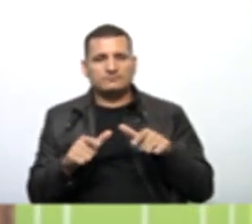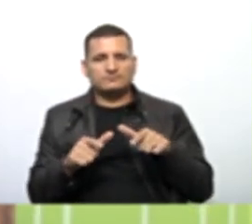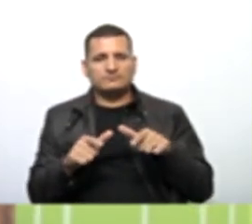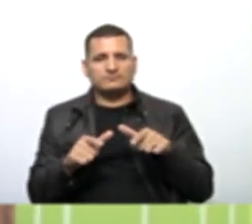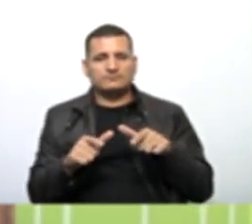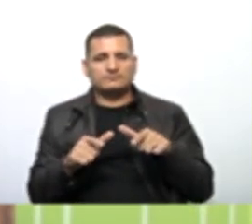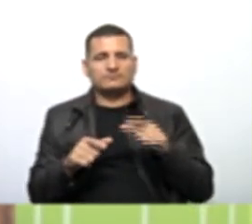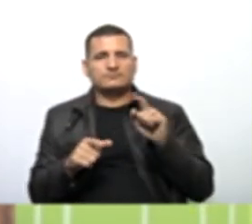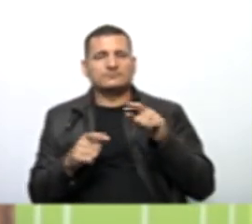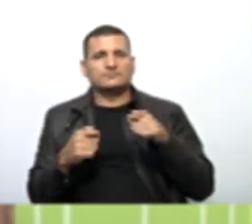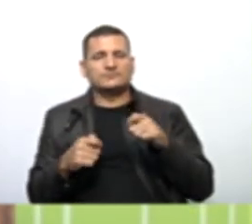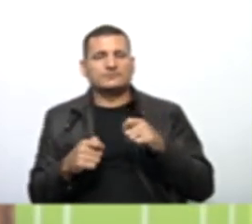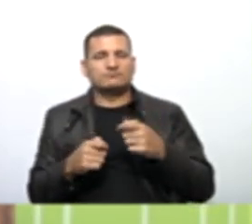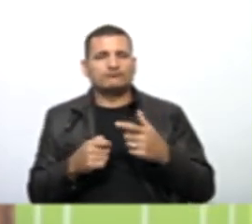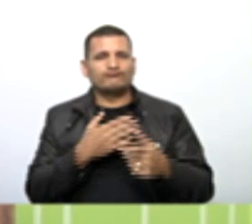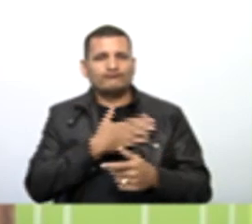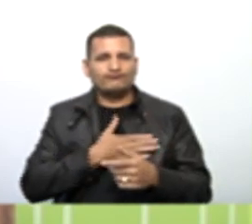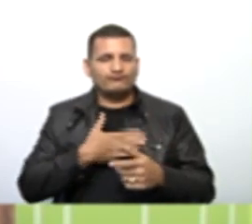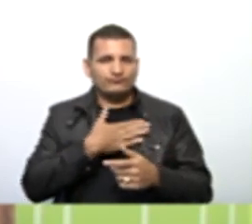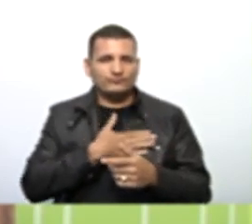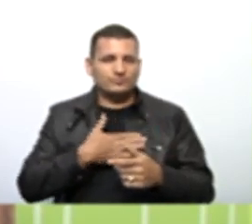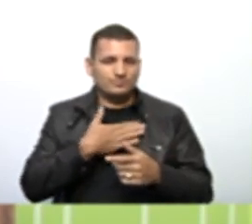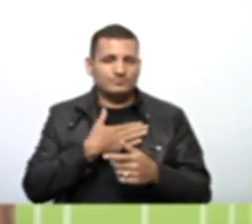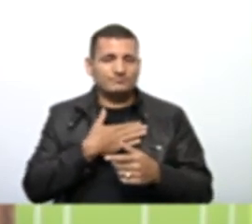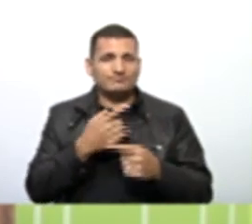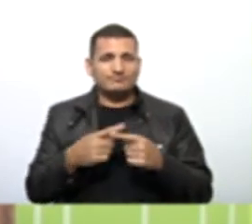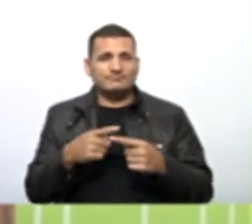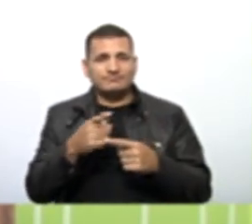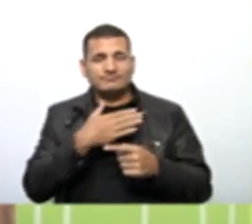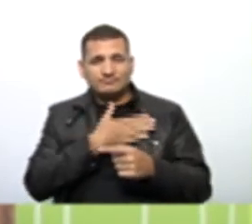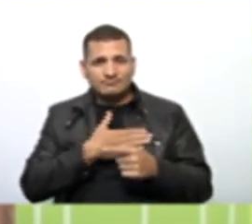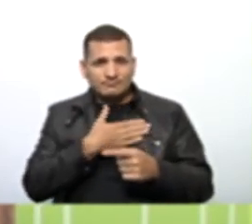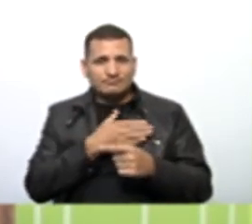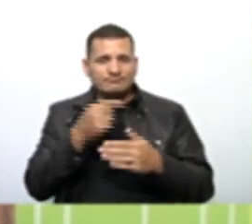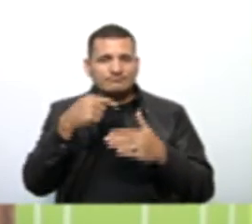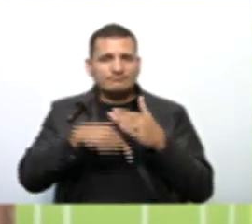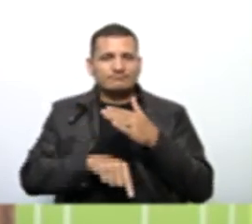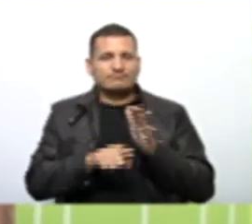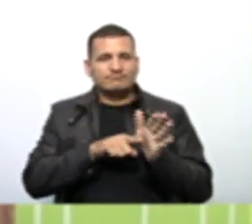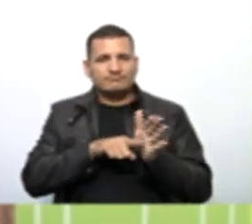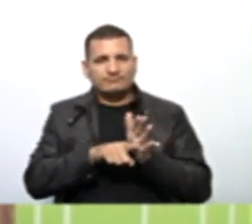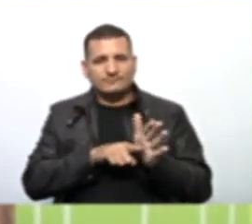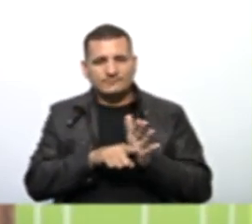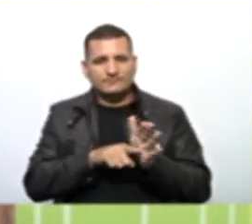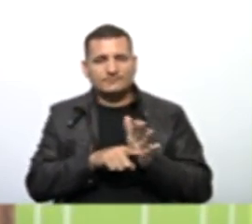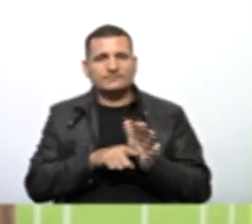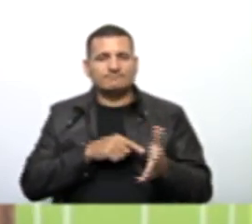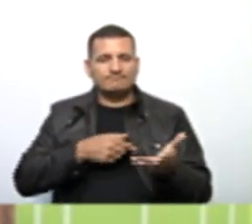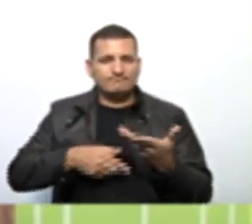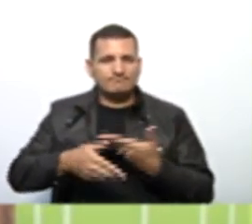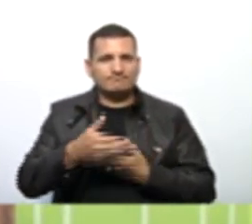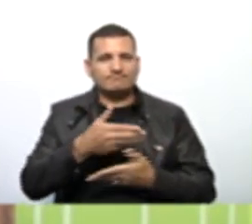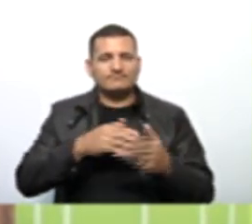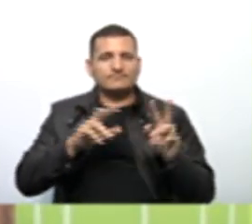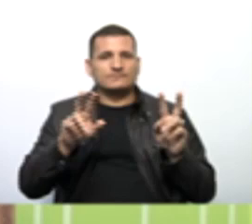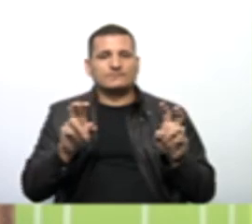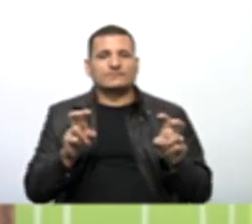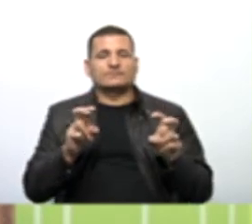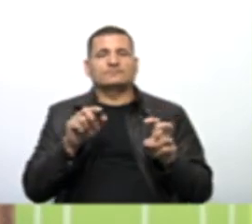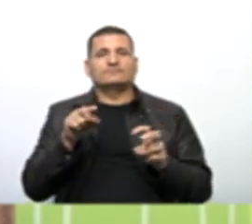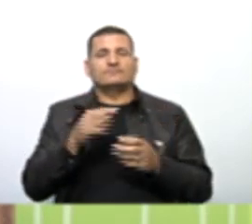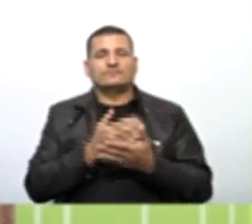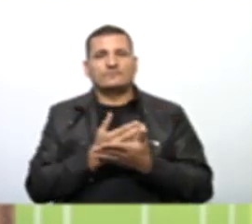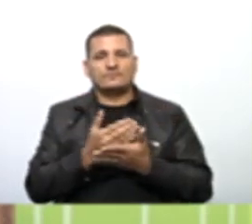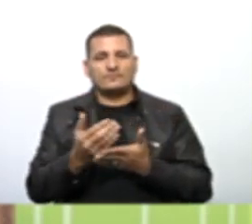tem que ter paixão por aquilo quando você gosta você vai você pesquisa você se envolve com aquele tempo se como